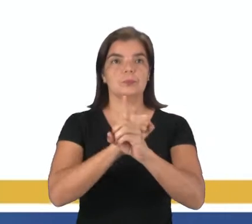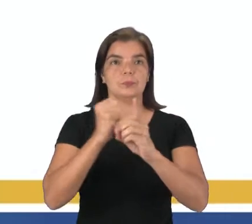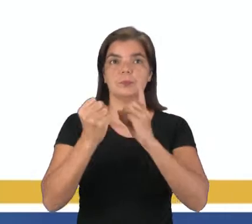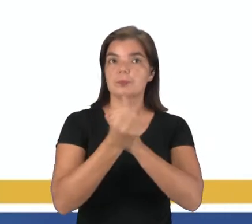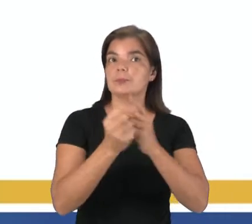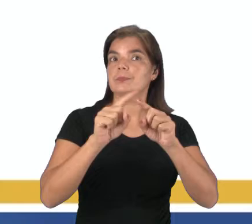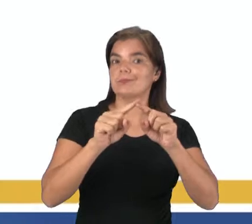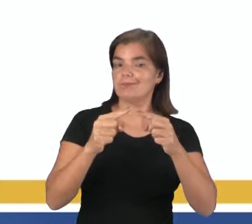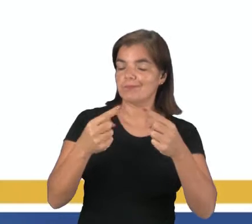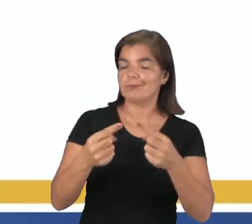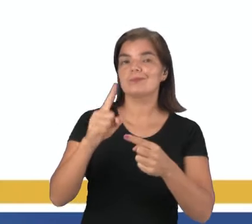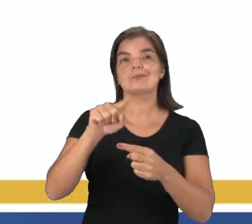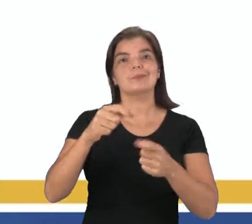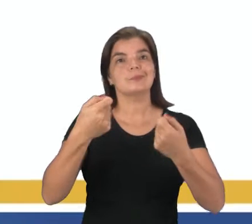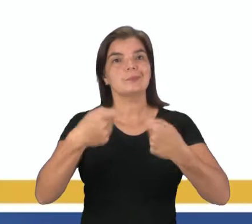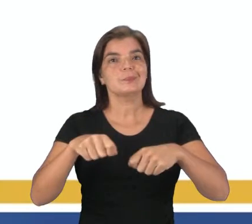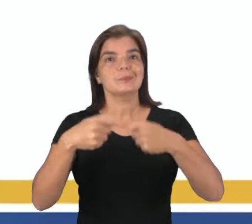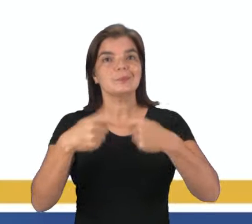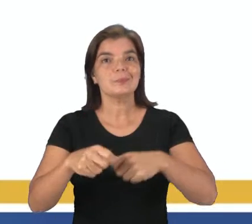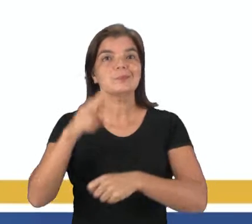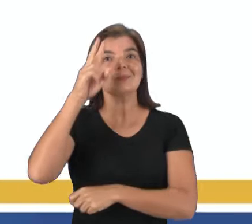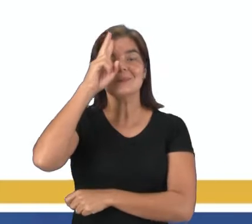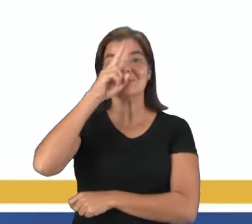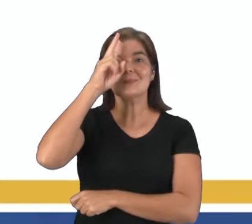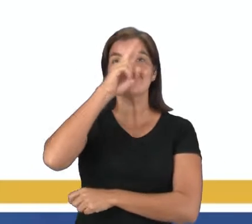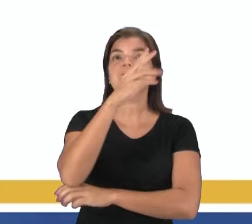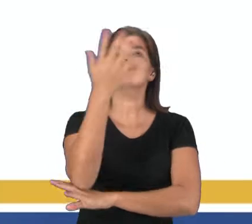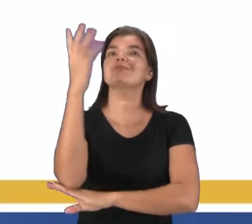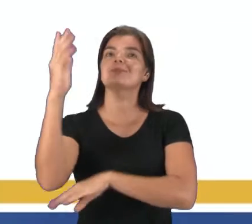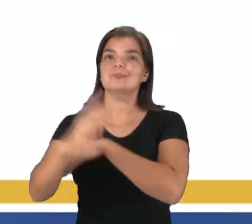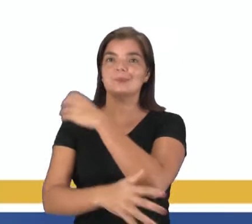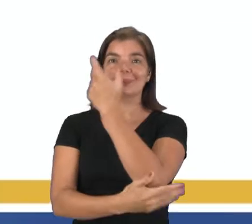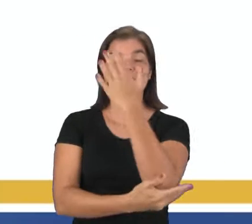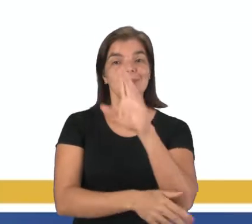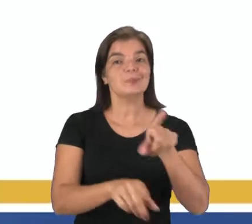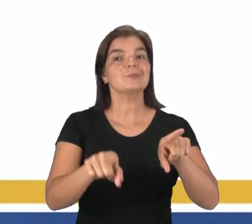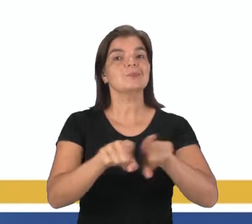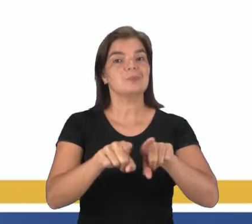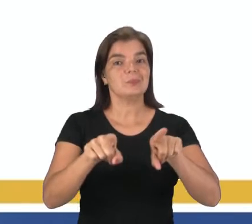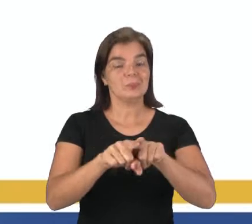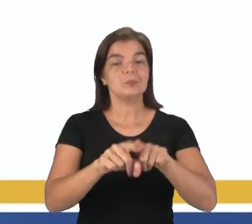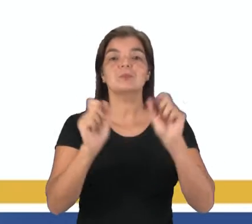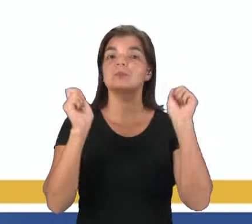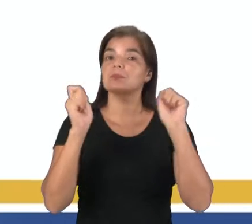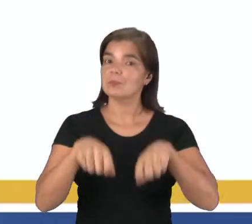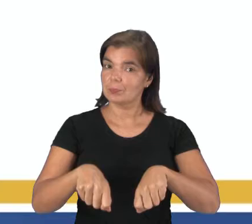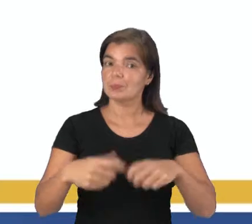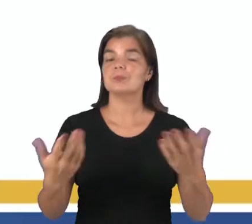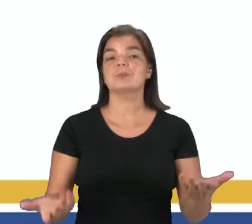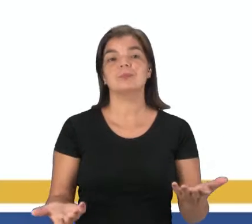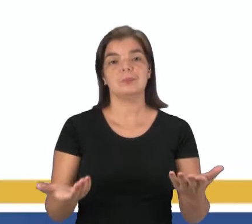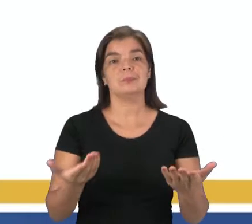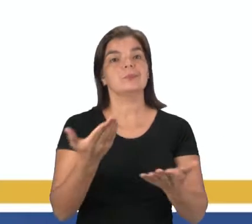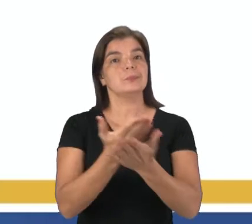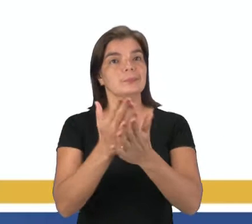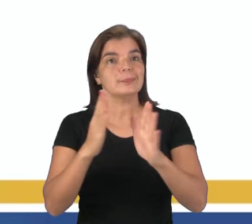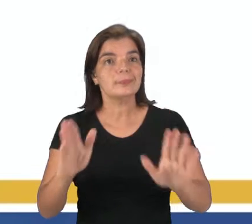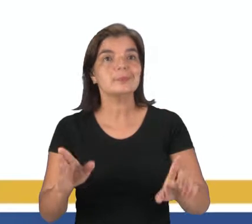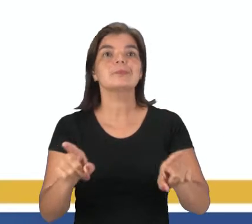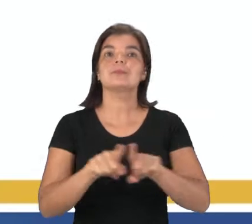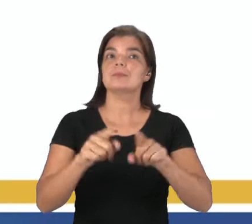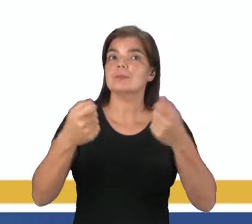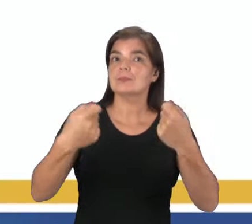do funcionamento da sociedade, mas, por outro lado, é preciso lembrar que a natureza e seus recursos